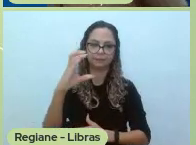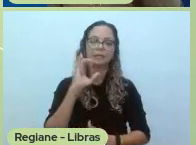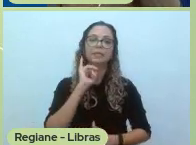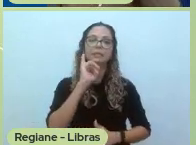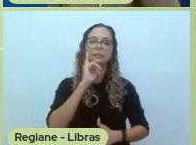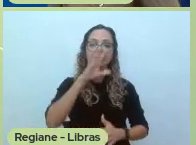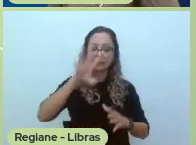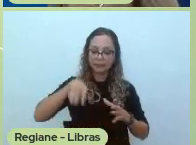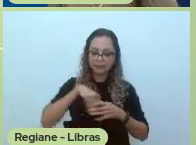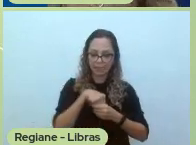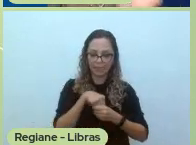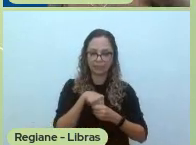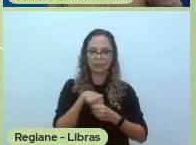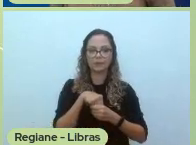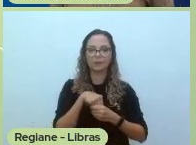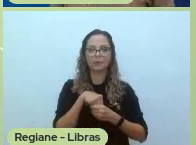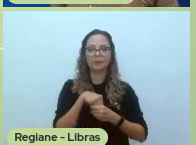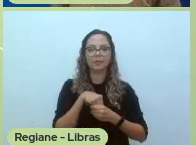interno,